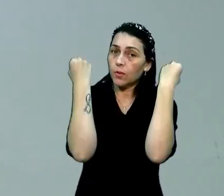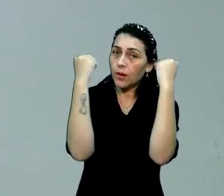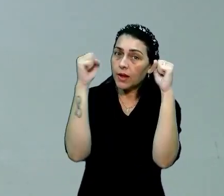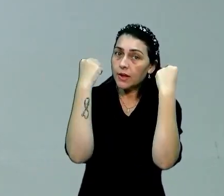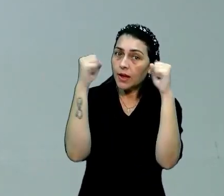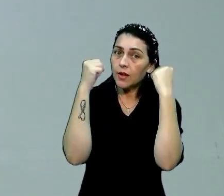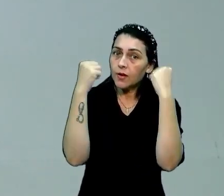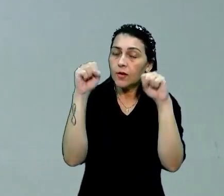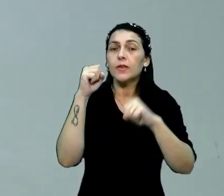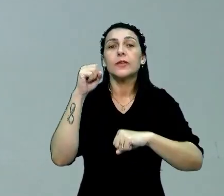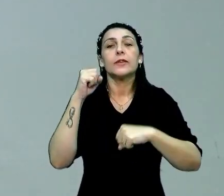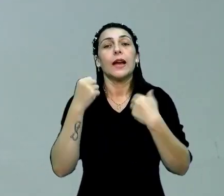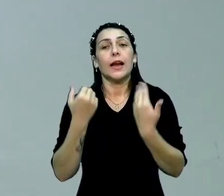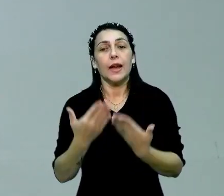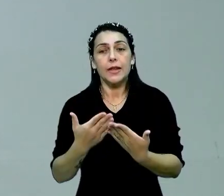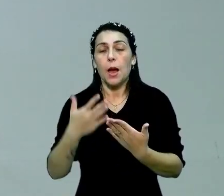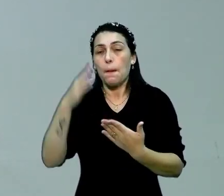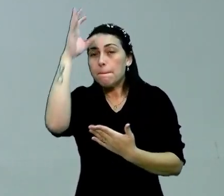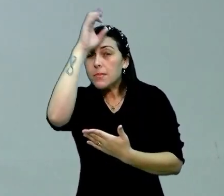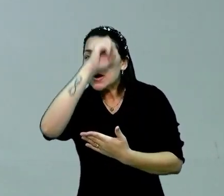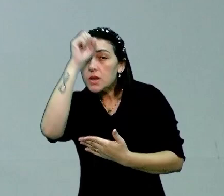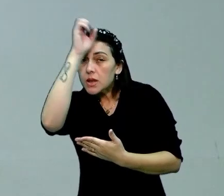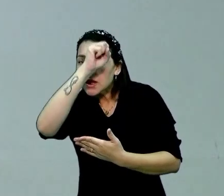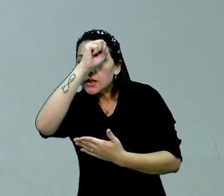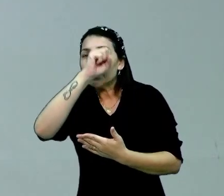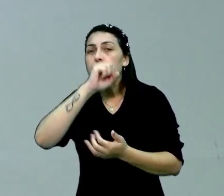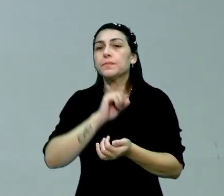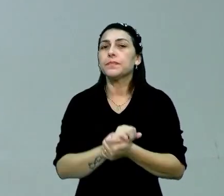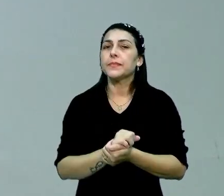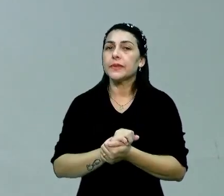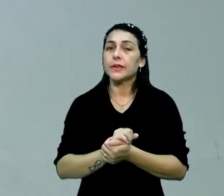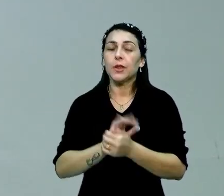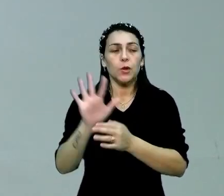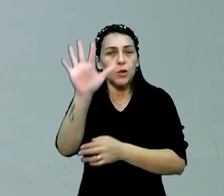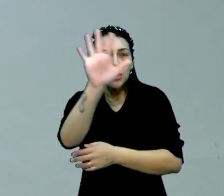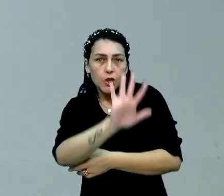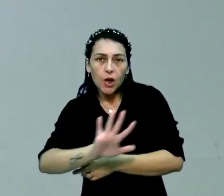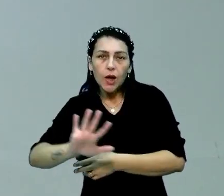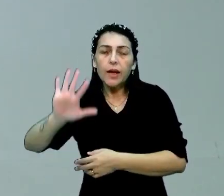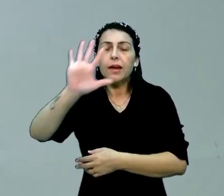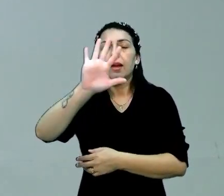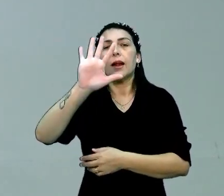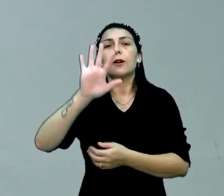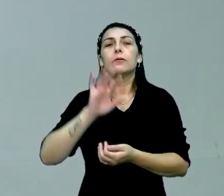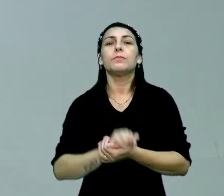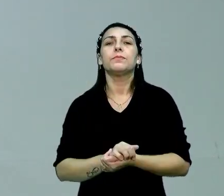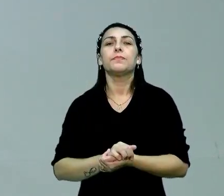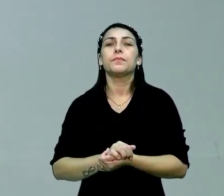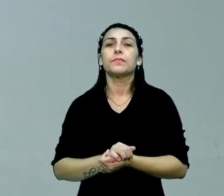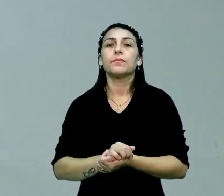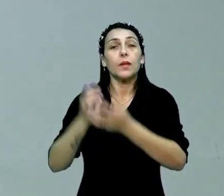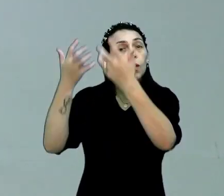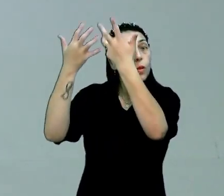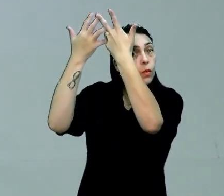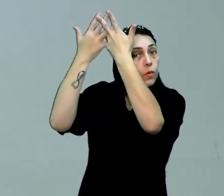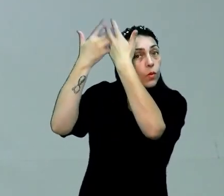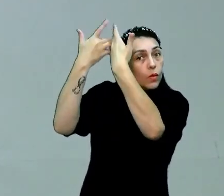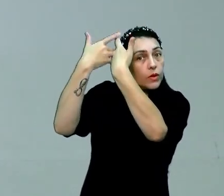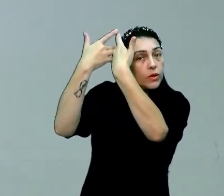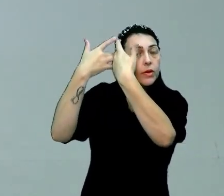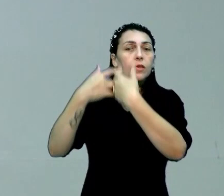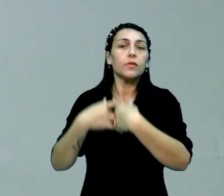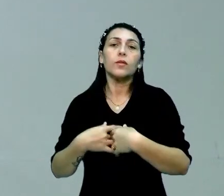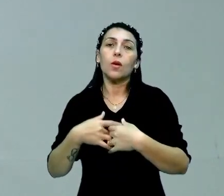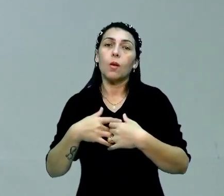como uma ferramenta de aprendizagem. De forma geral, o que eu poderia dizer para vocês é que o cognitivo quanto